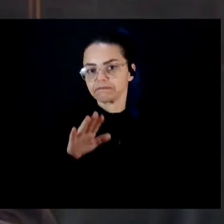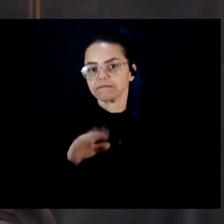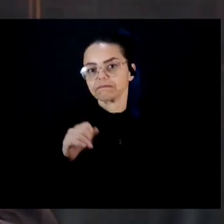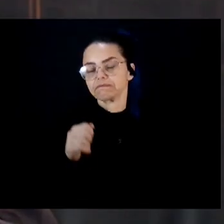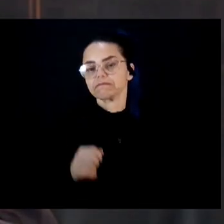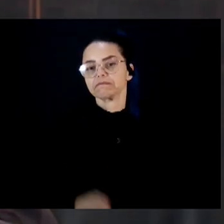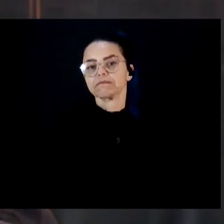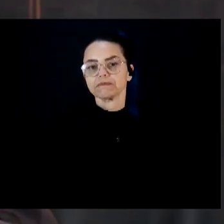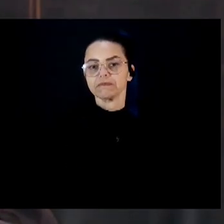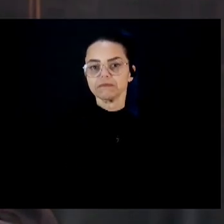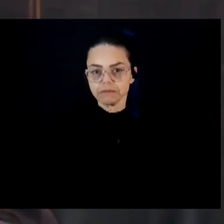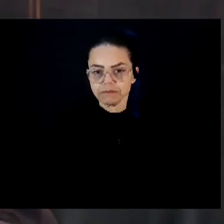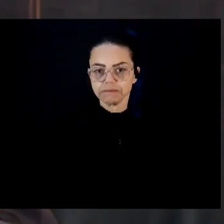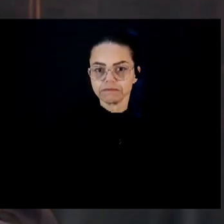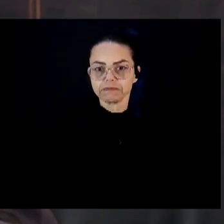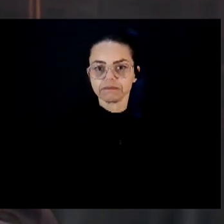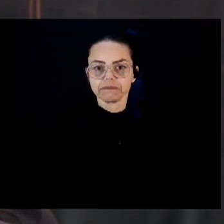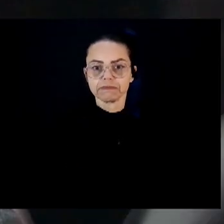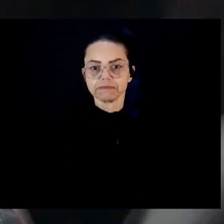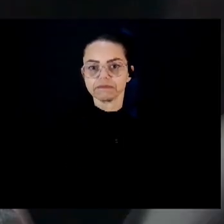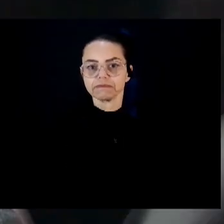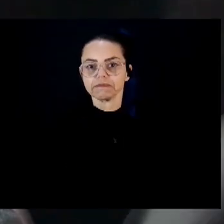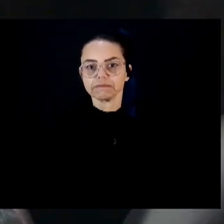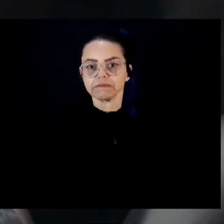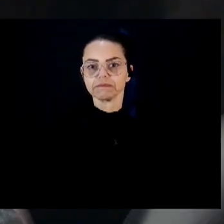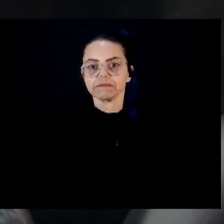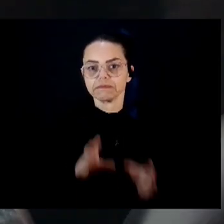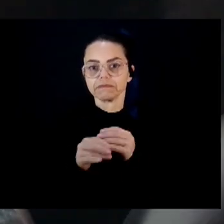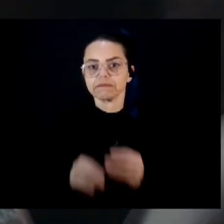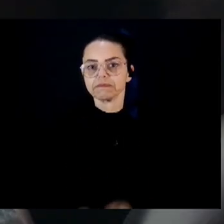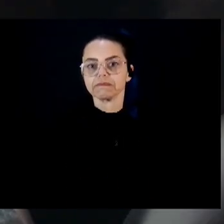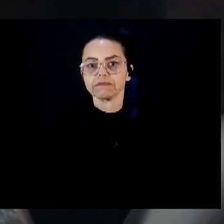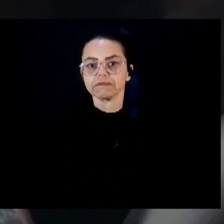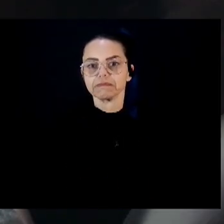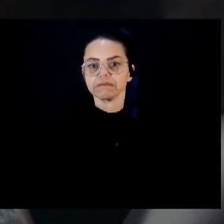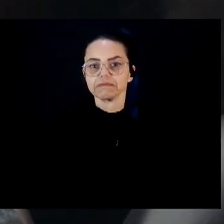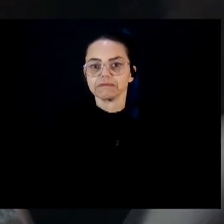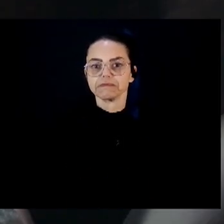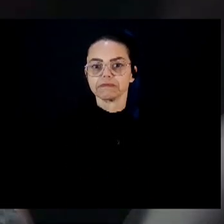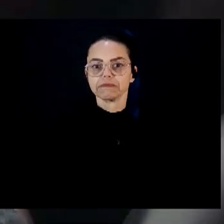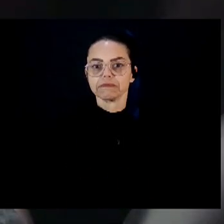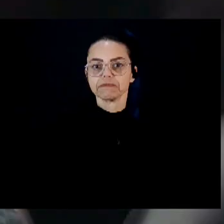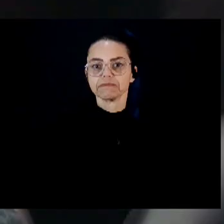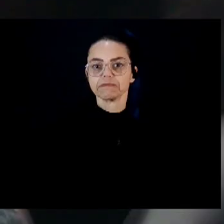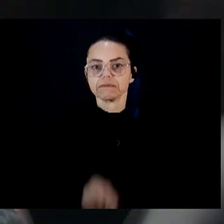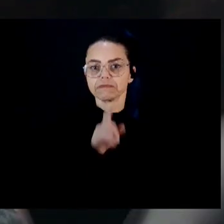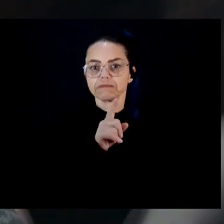é? E complementando o que a doutora falou, Rúbia, essa questão